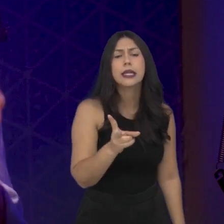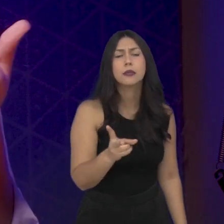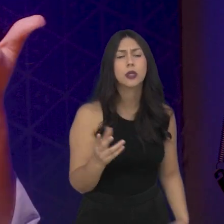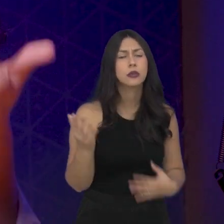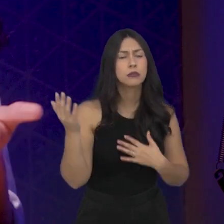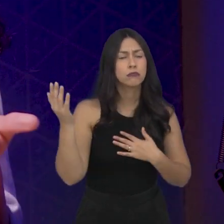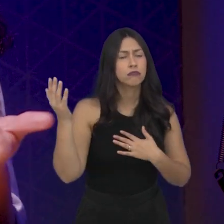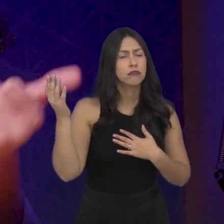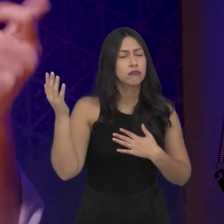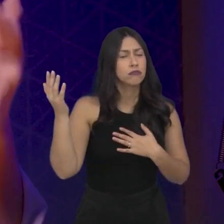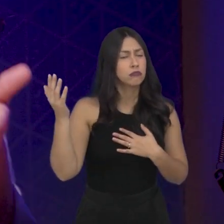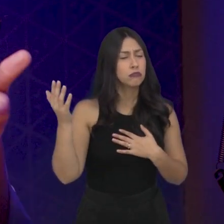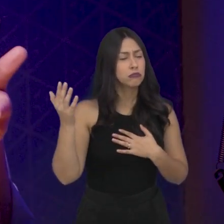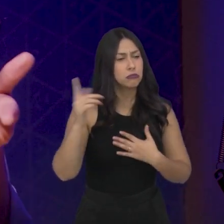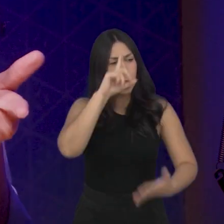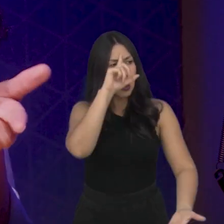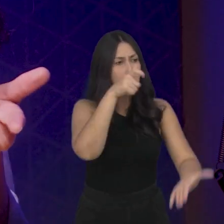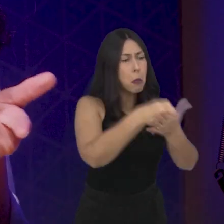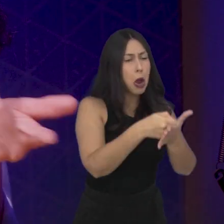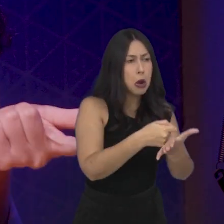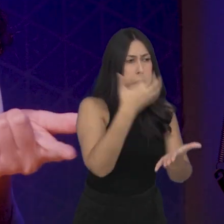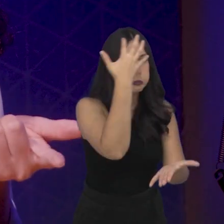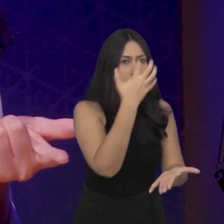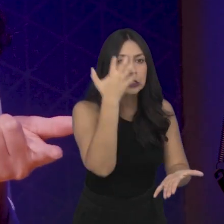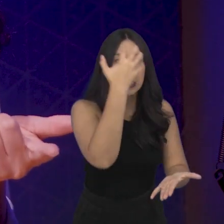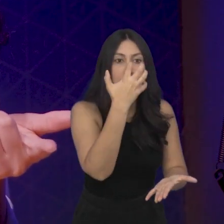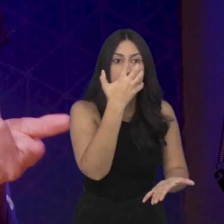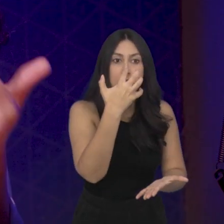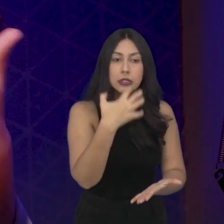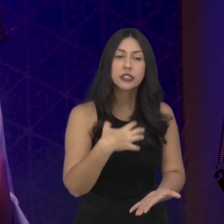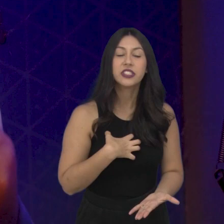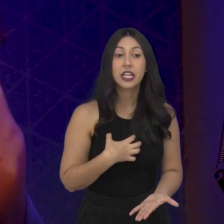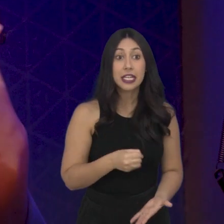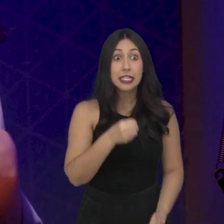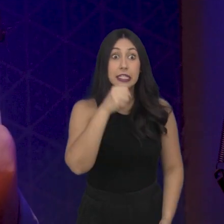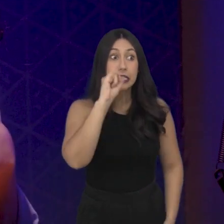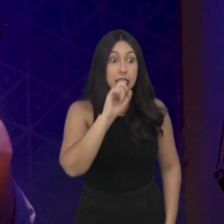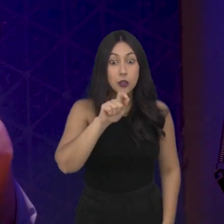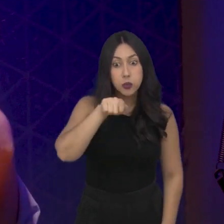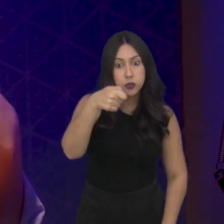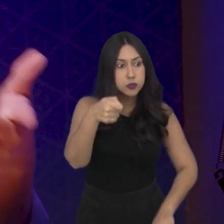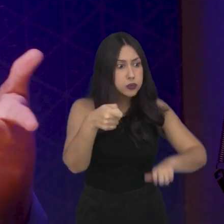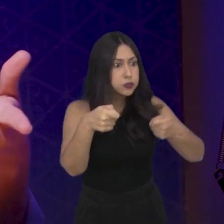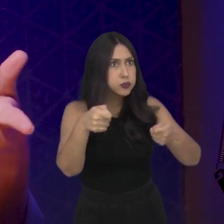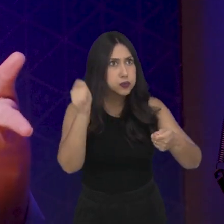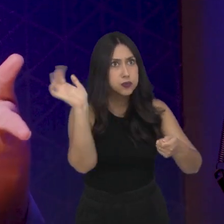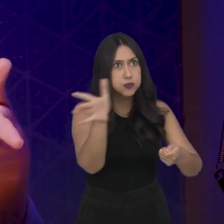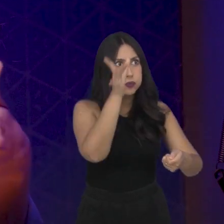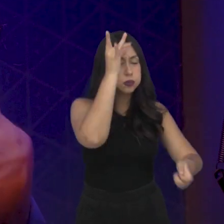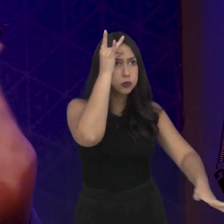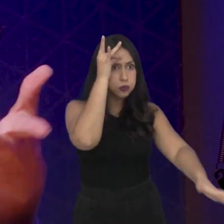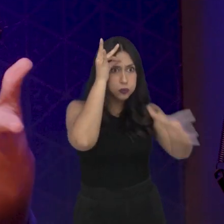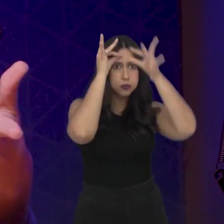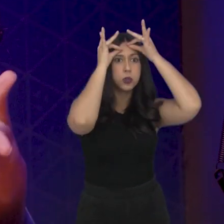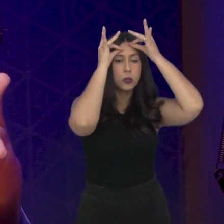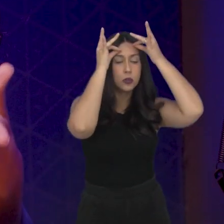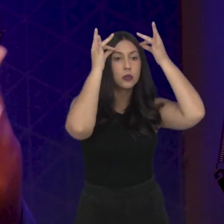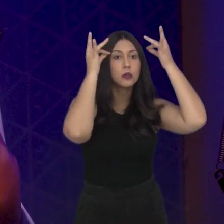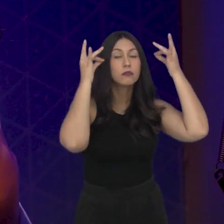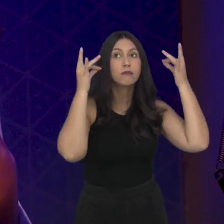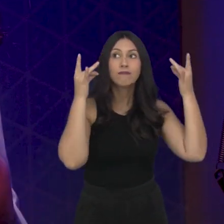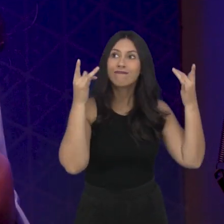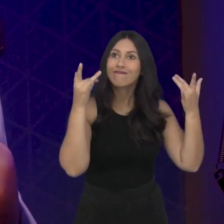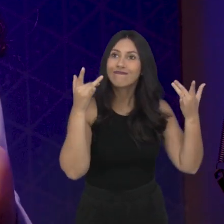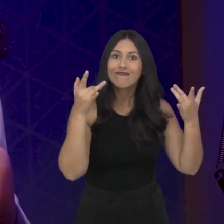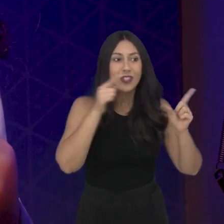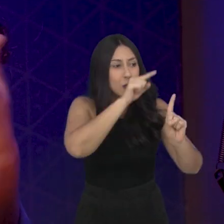como determinação e paixão. Ela sentia que se gravasse essas palavras na mente, sua existência de alguma forma faria